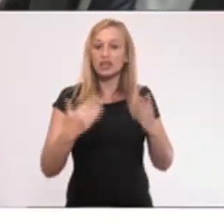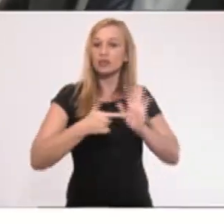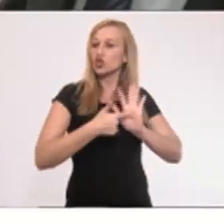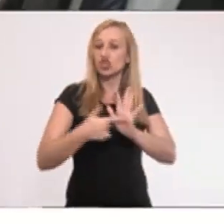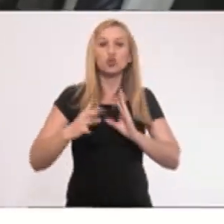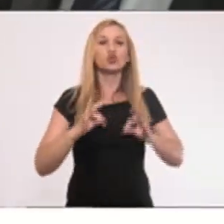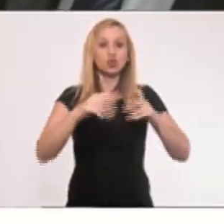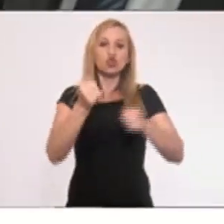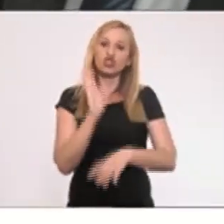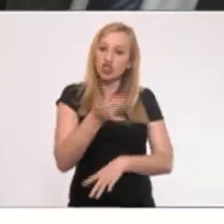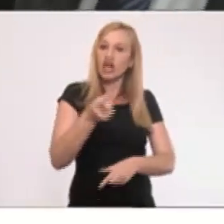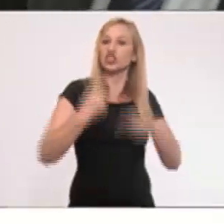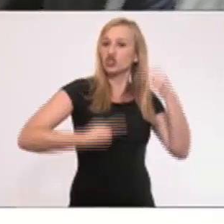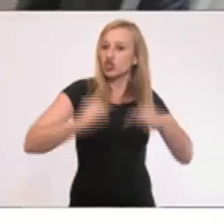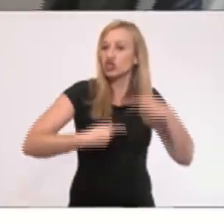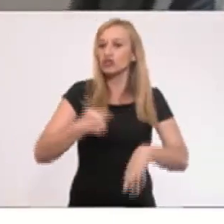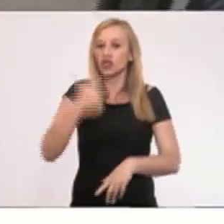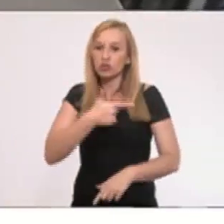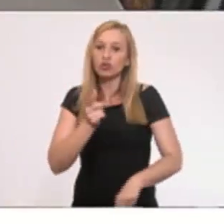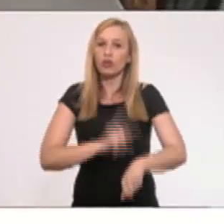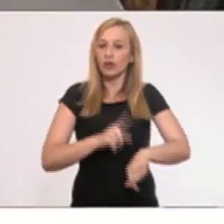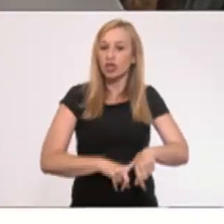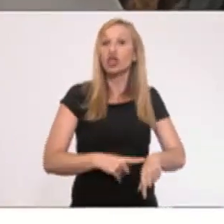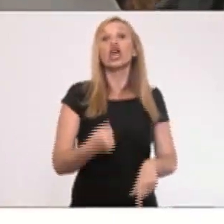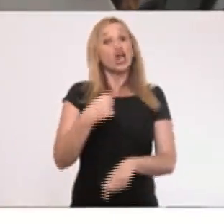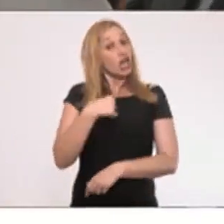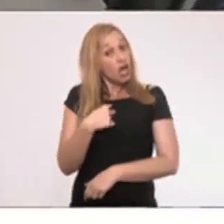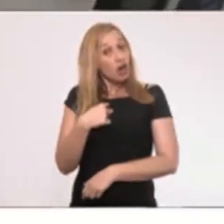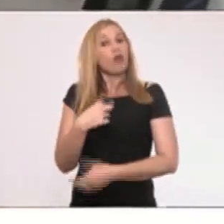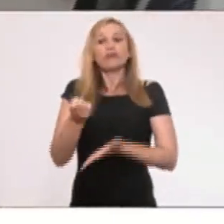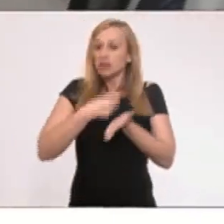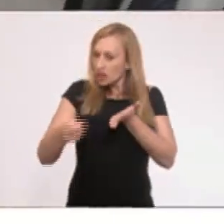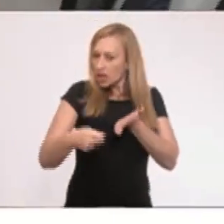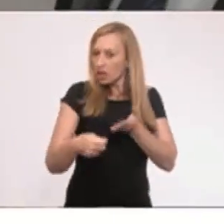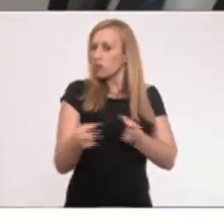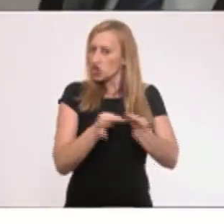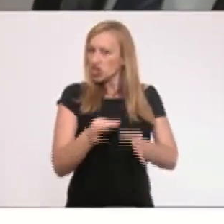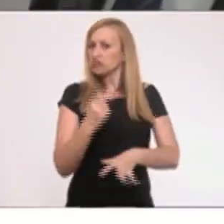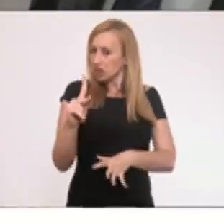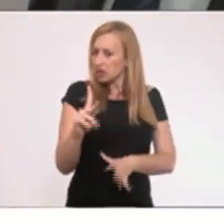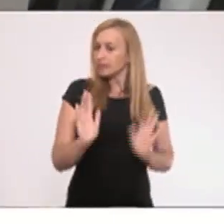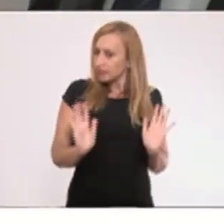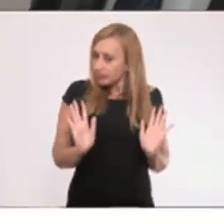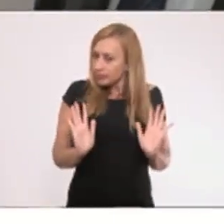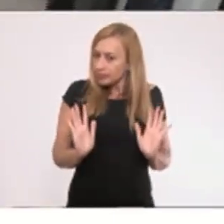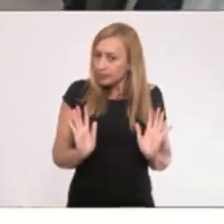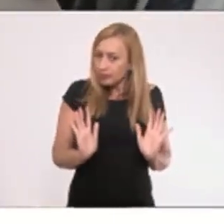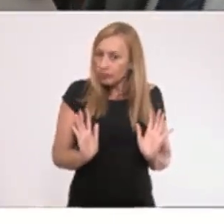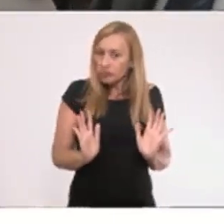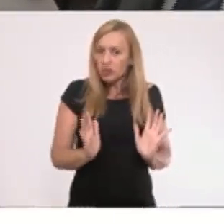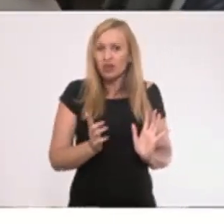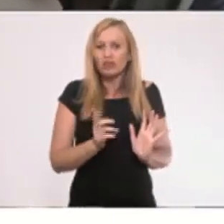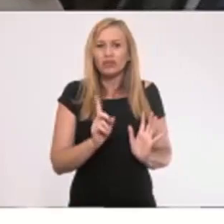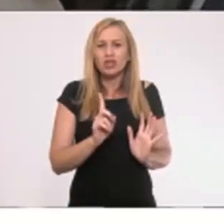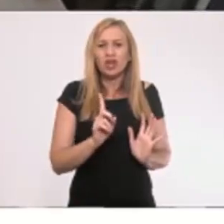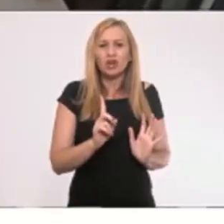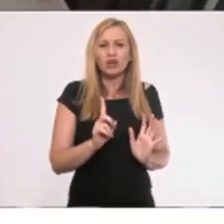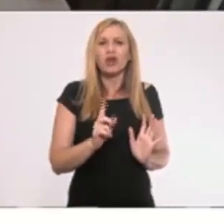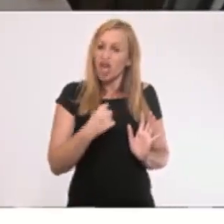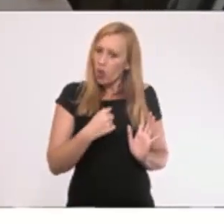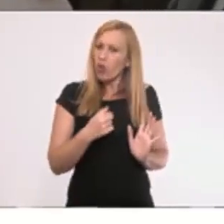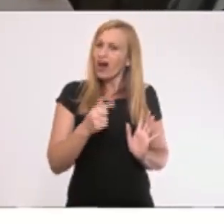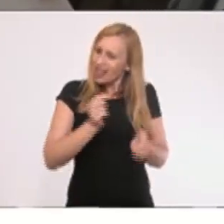já foi discutido no segundo semestre. E eu assinarei o projeto dele. Não como coautor,